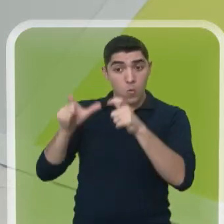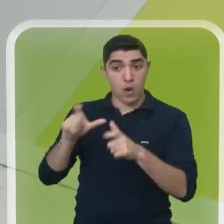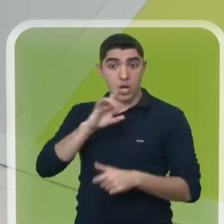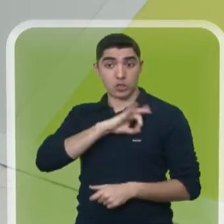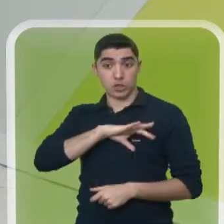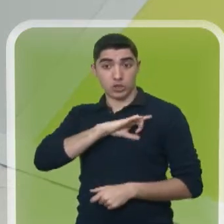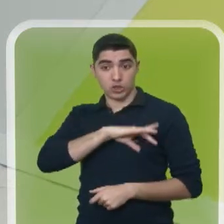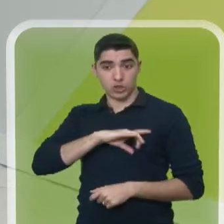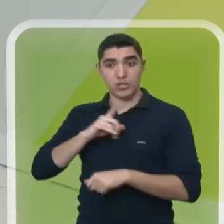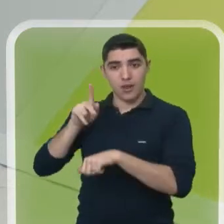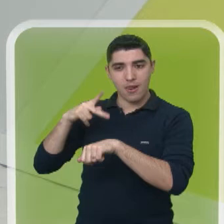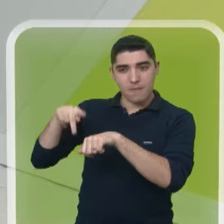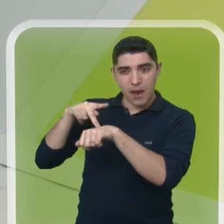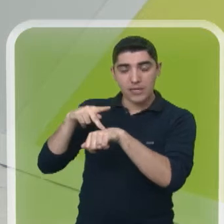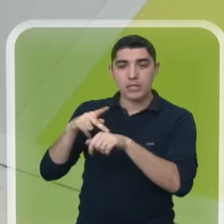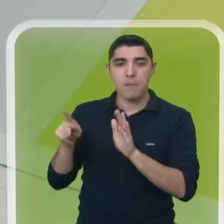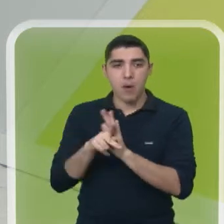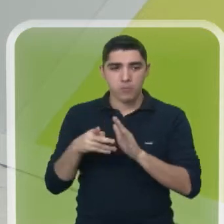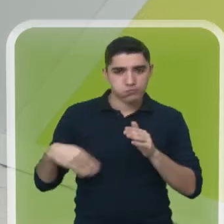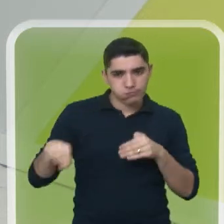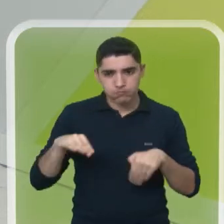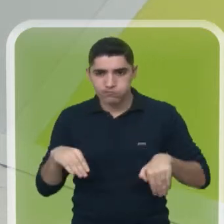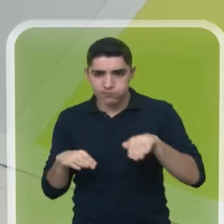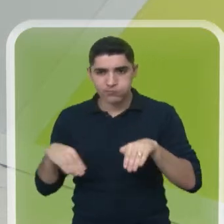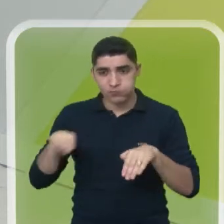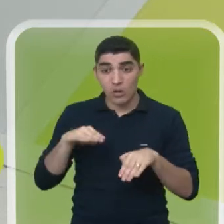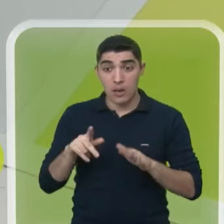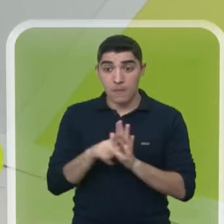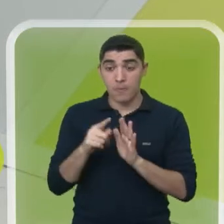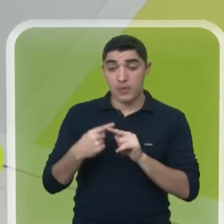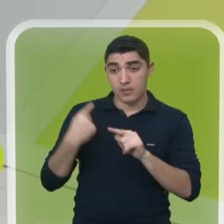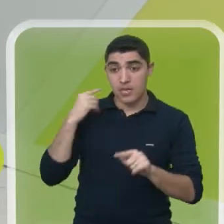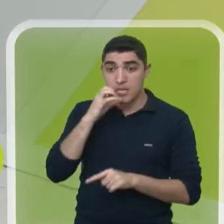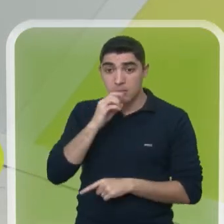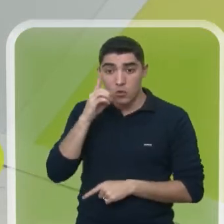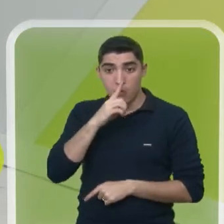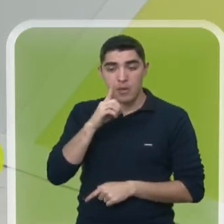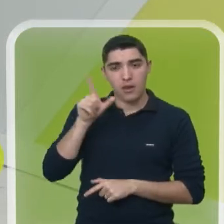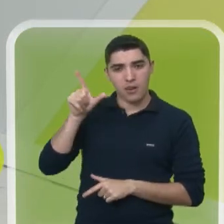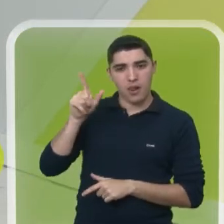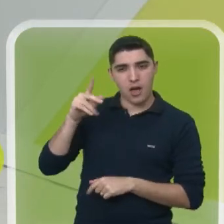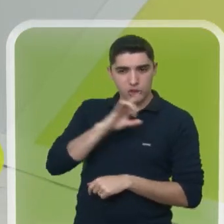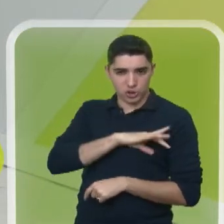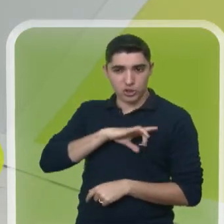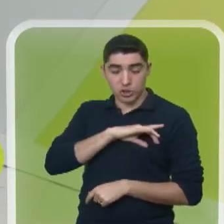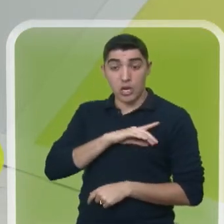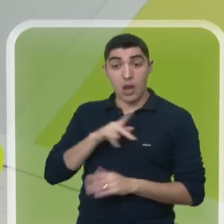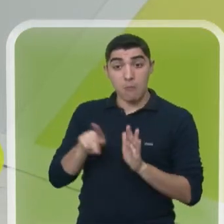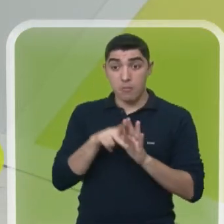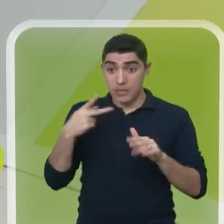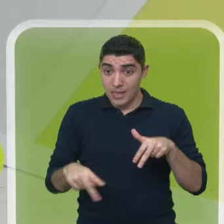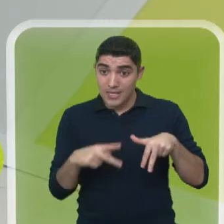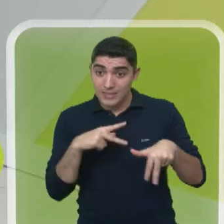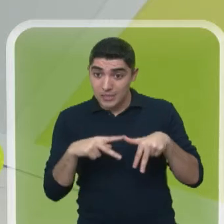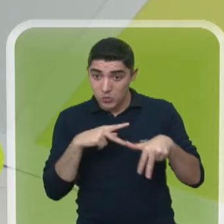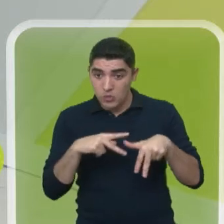o Open de Taekwondo, que aconteceu no final de semana em Santiago. Os atletas joseenses conquistaram